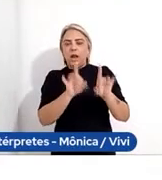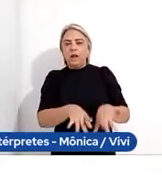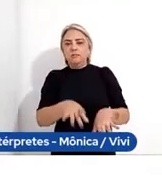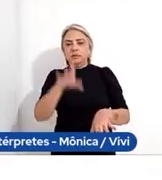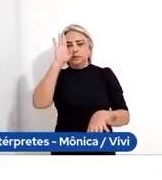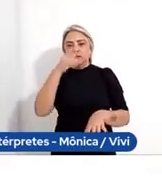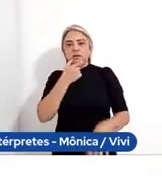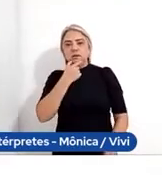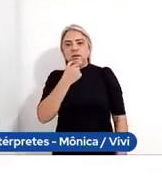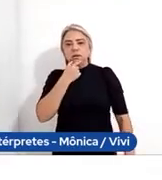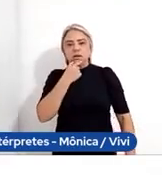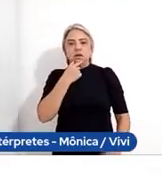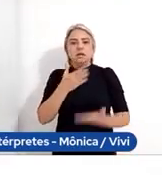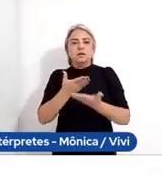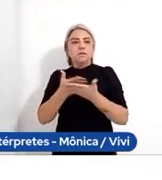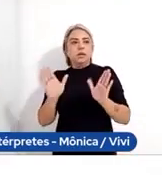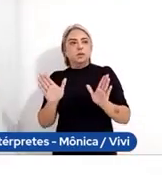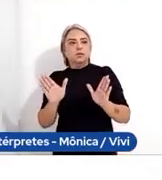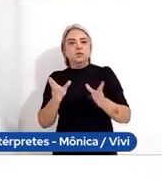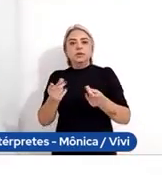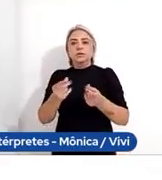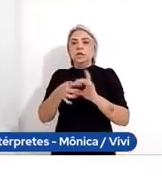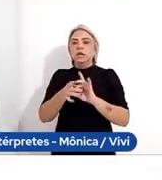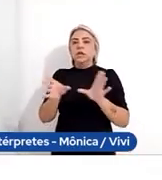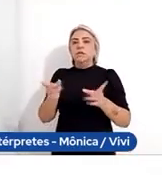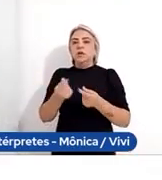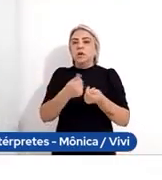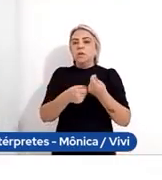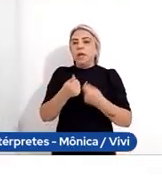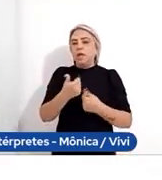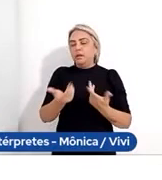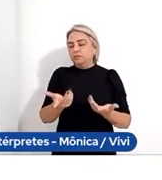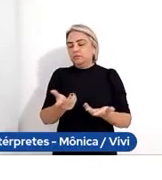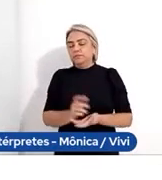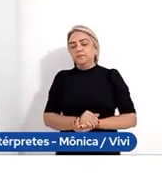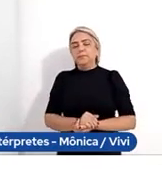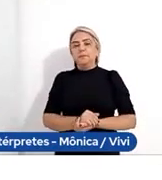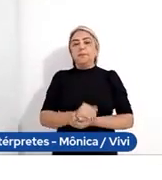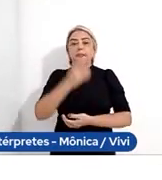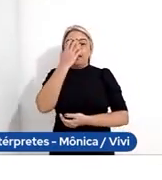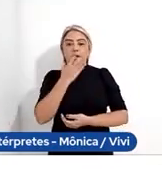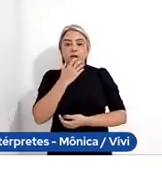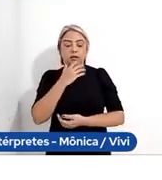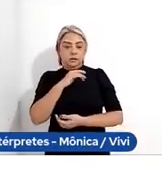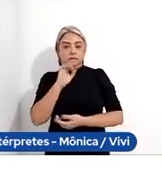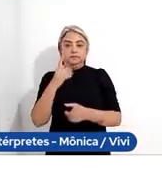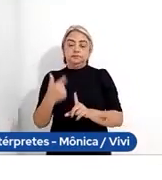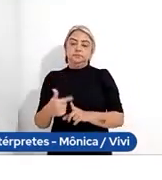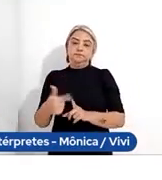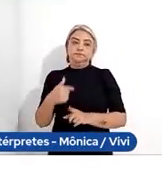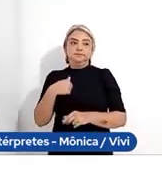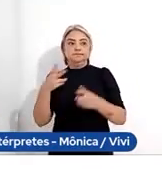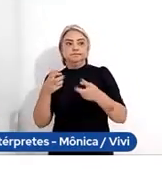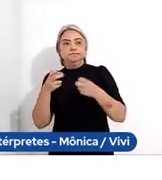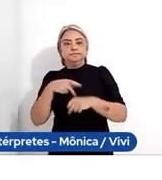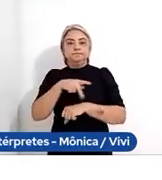liberais de abertura de livre comércio e tal. E o que é grave por si só, porque você vê os